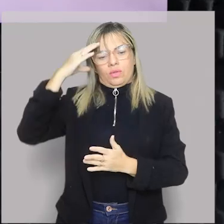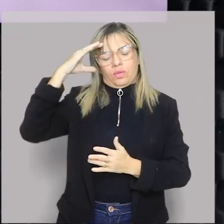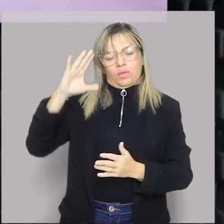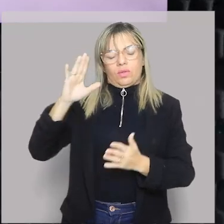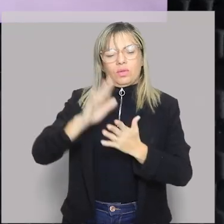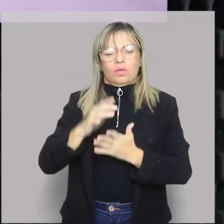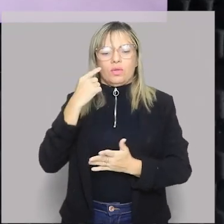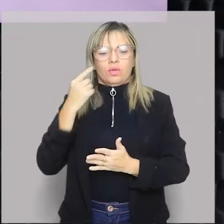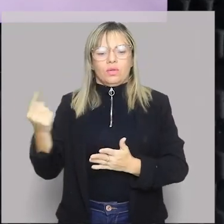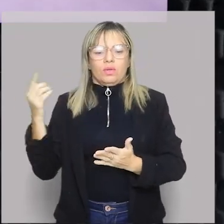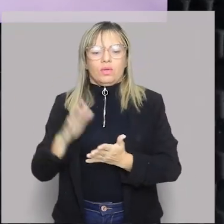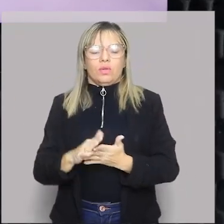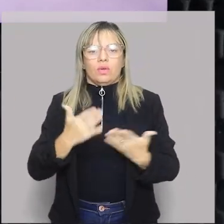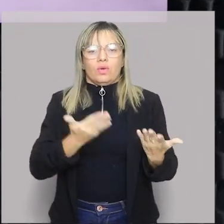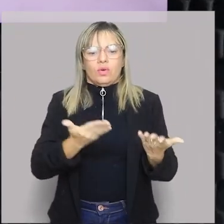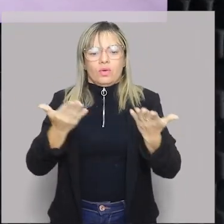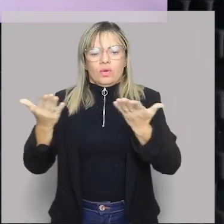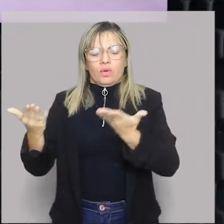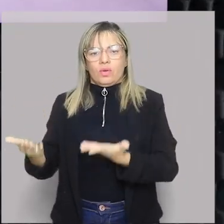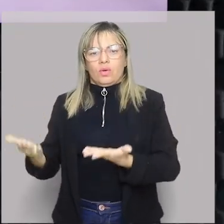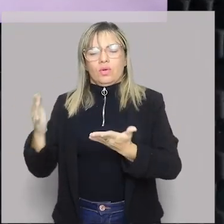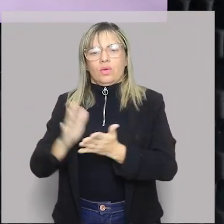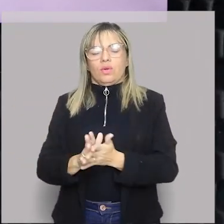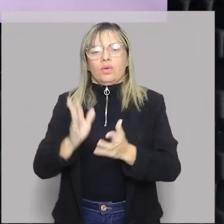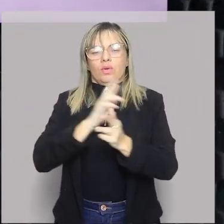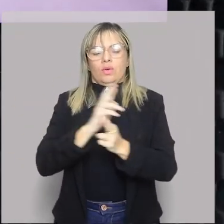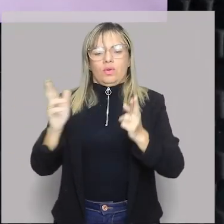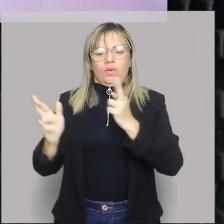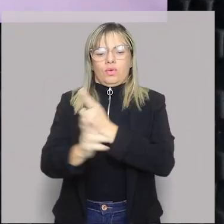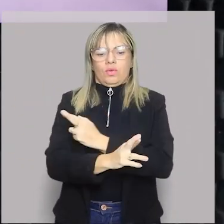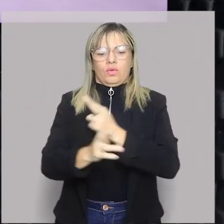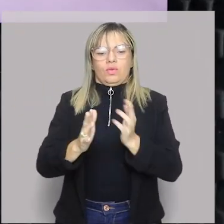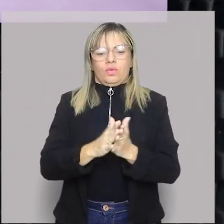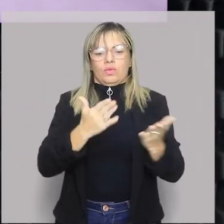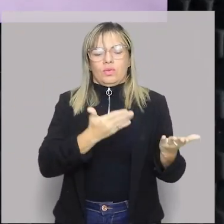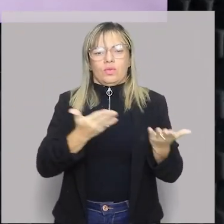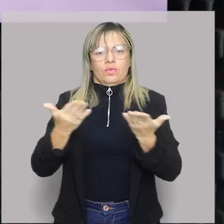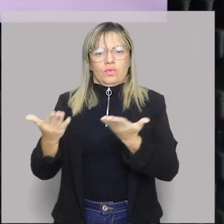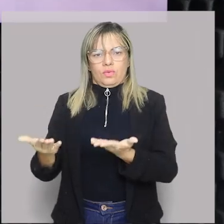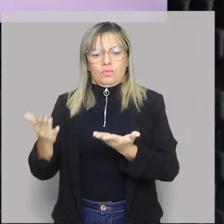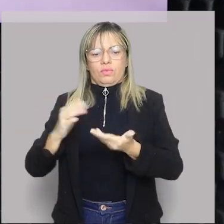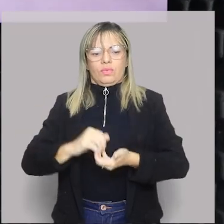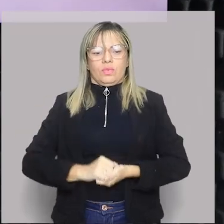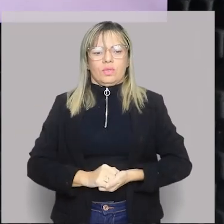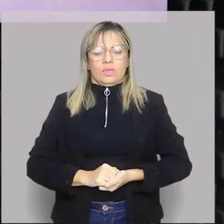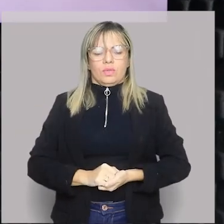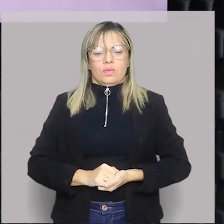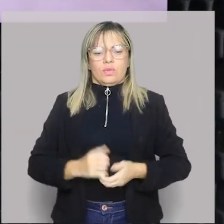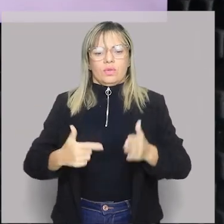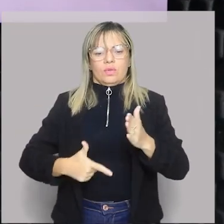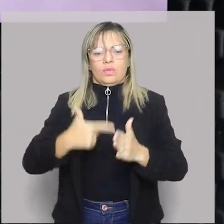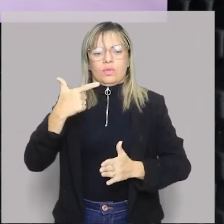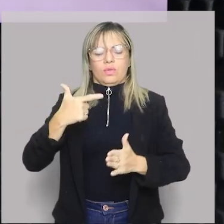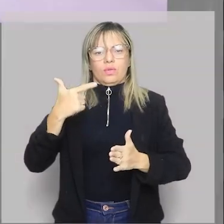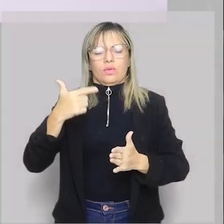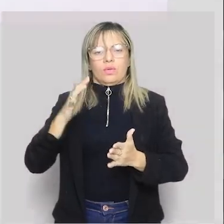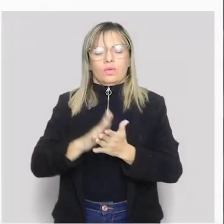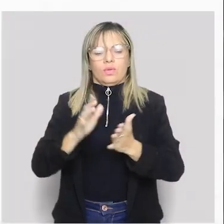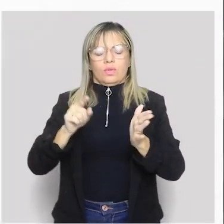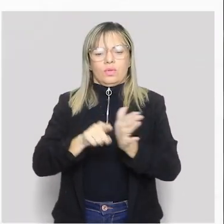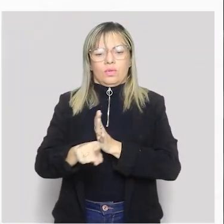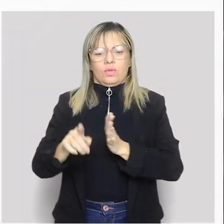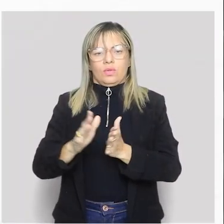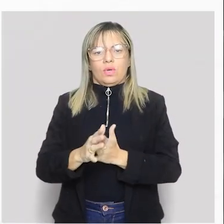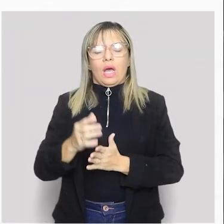cultural, né, de modo a convidar, por isso que está associado aí a questão do convite. E aí, olha o que a segunda questão traz, ainda sobre